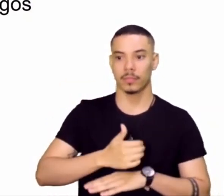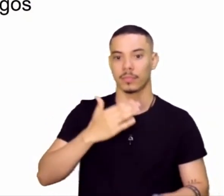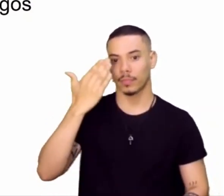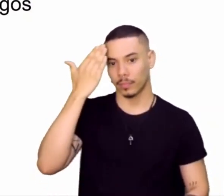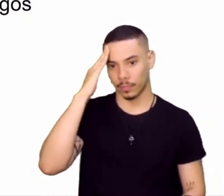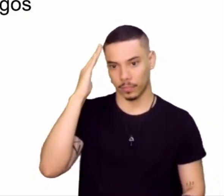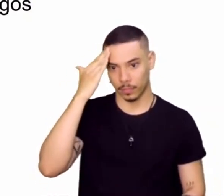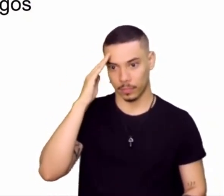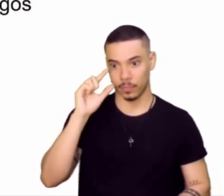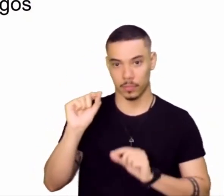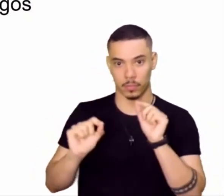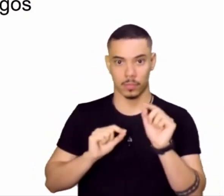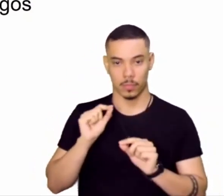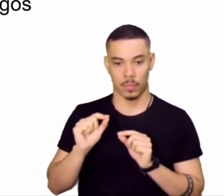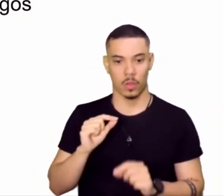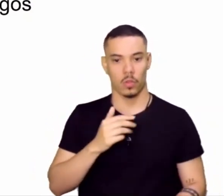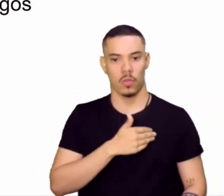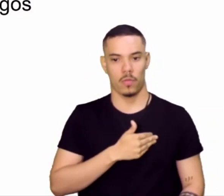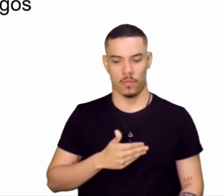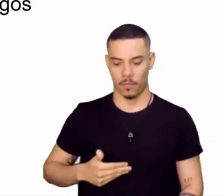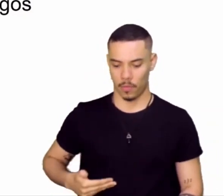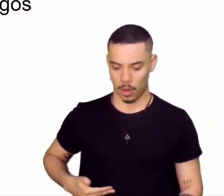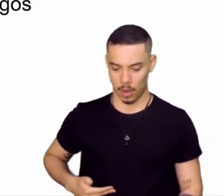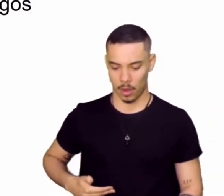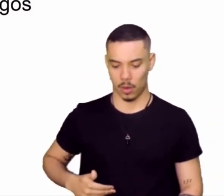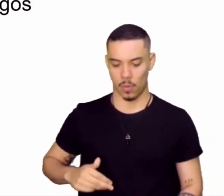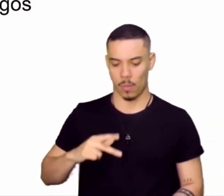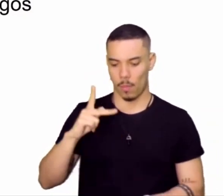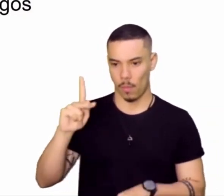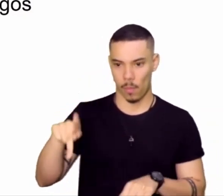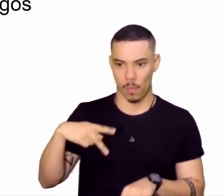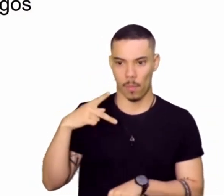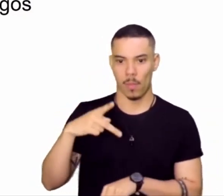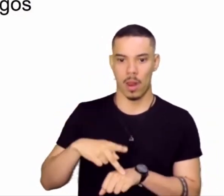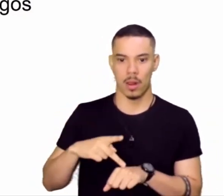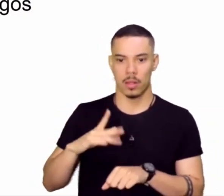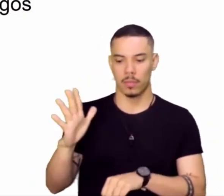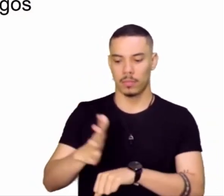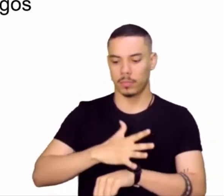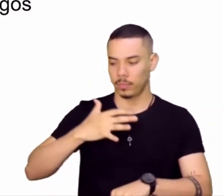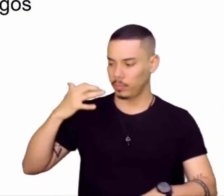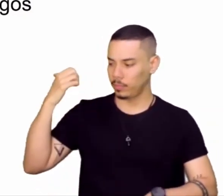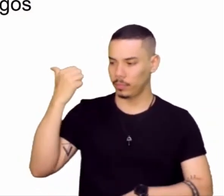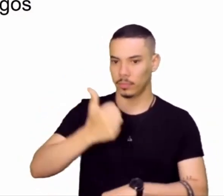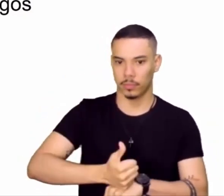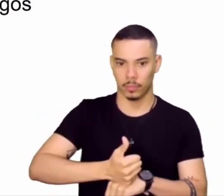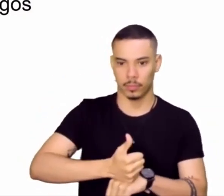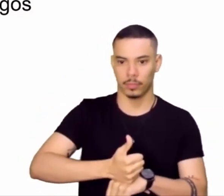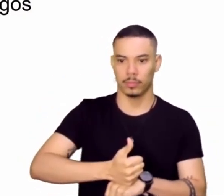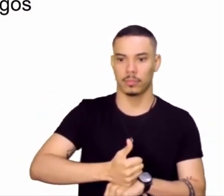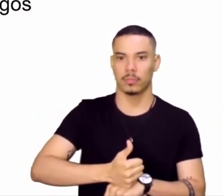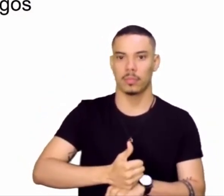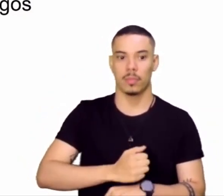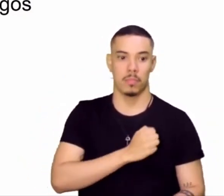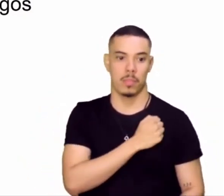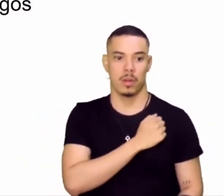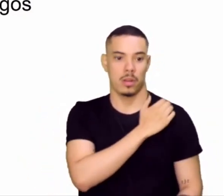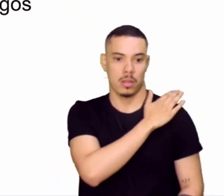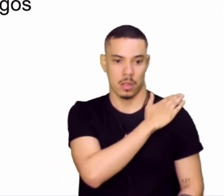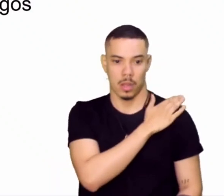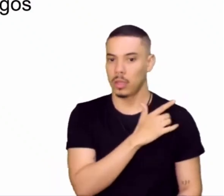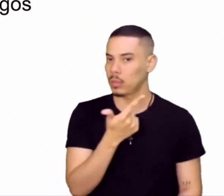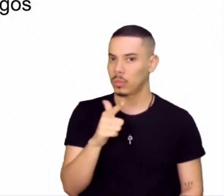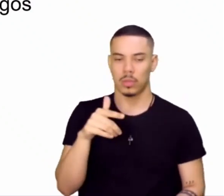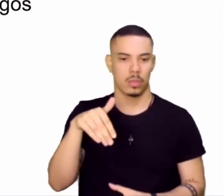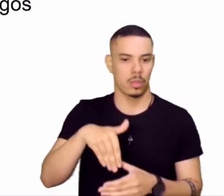entende-se um regime de governo em que o Estado é ocupado por meio de um golpe, em geral militar, no qual não há